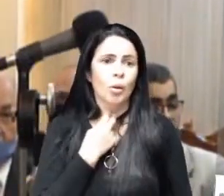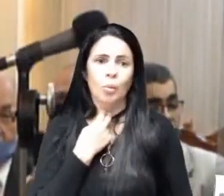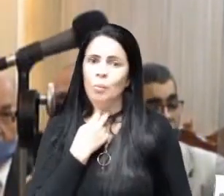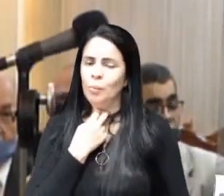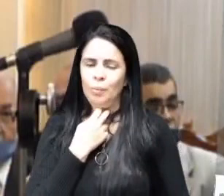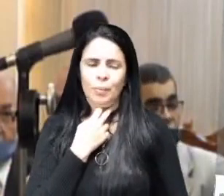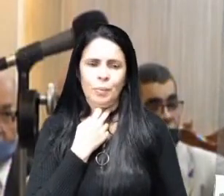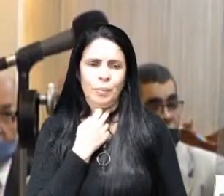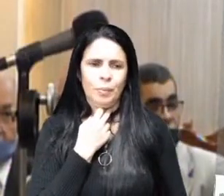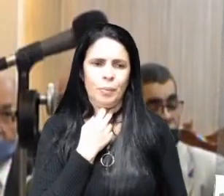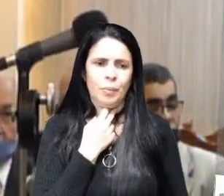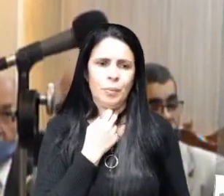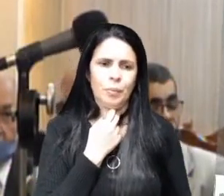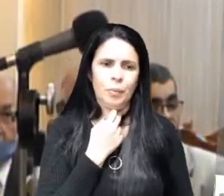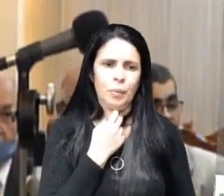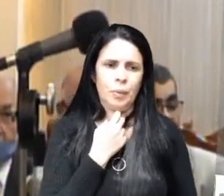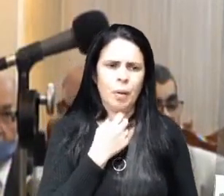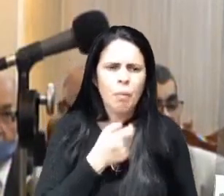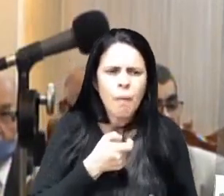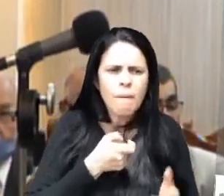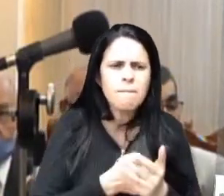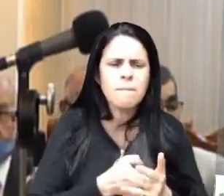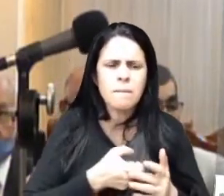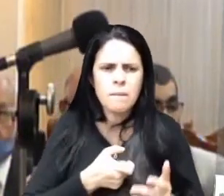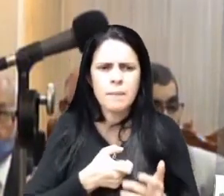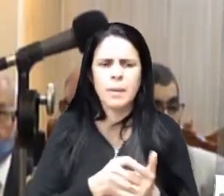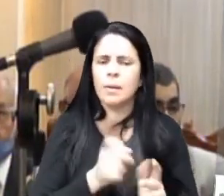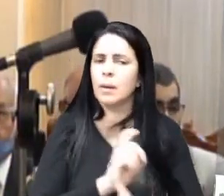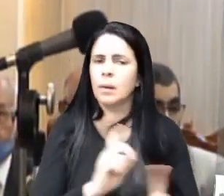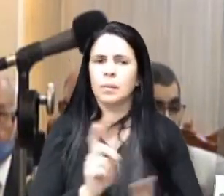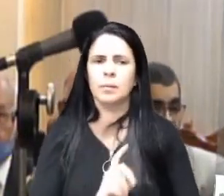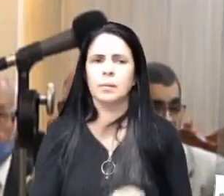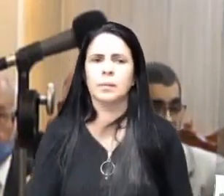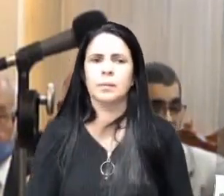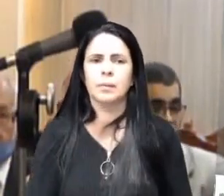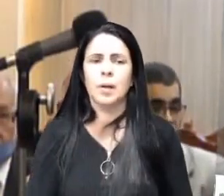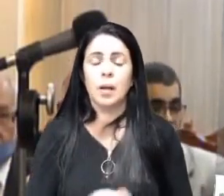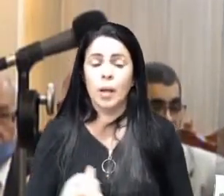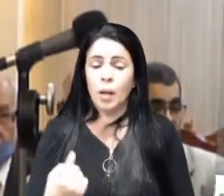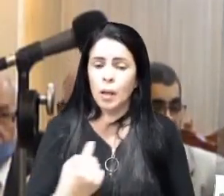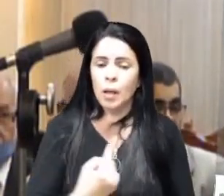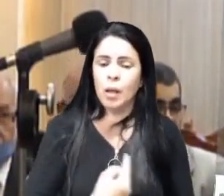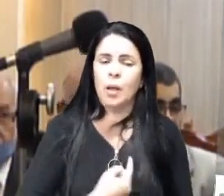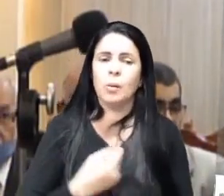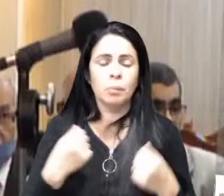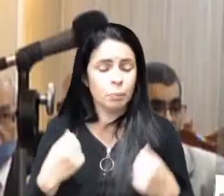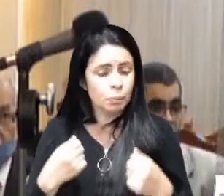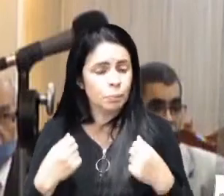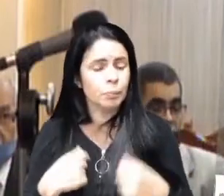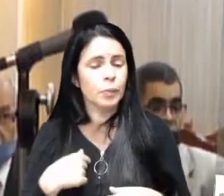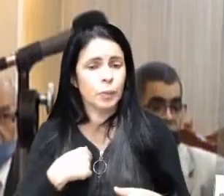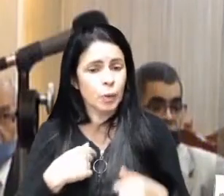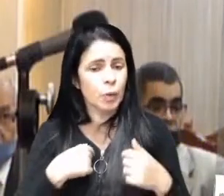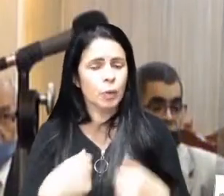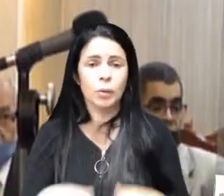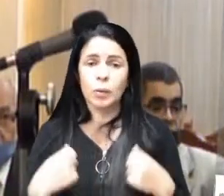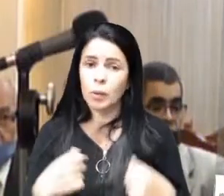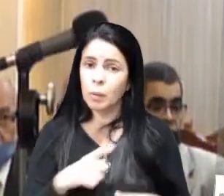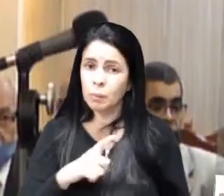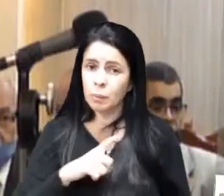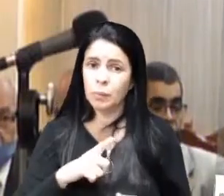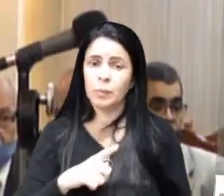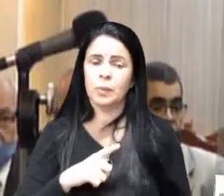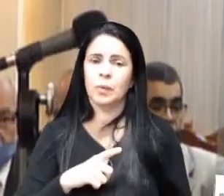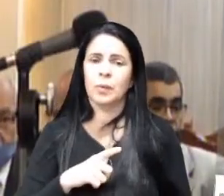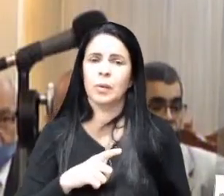avisar. Glória a Deus. Eu tenho que usar a palavra, irmão, para confrontar o pecado. Esse é o meu, é a